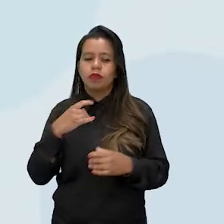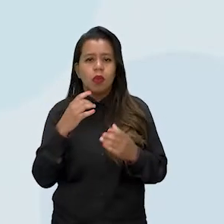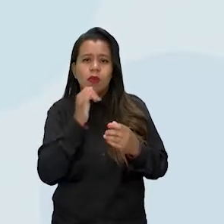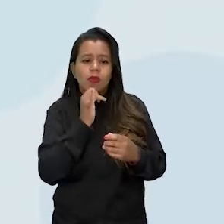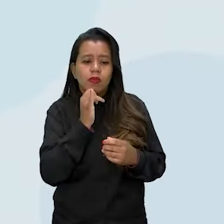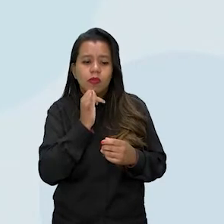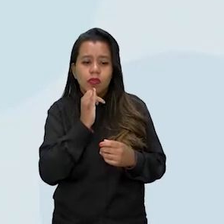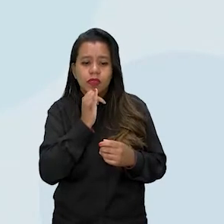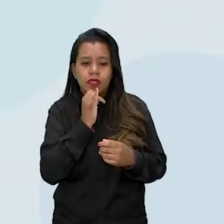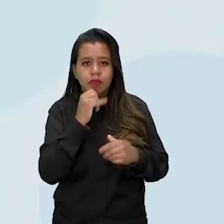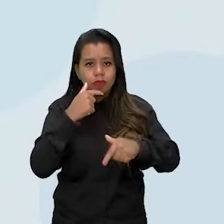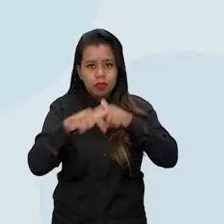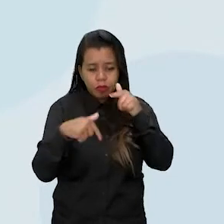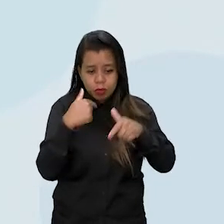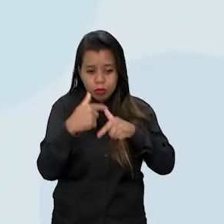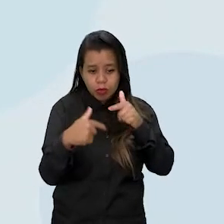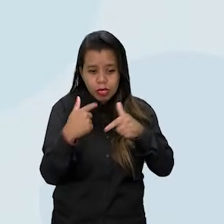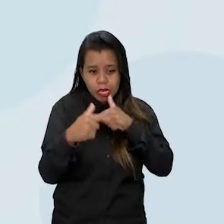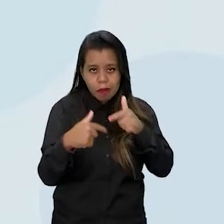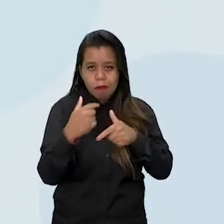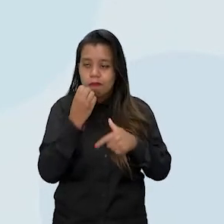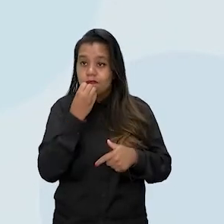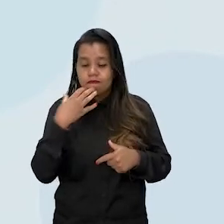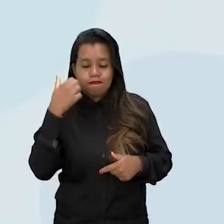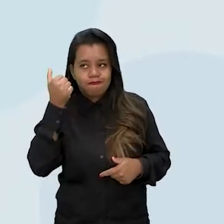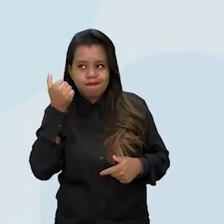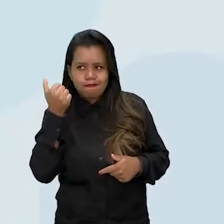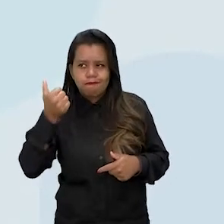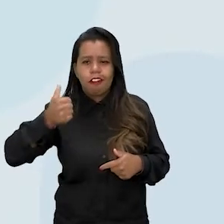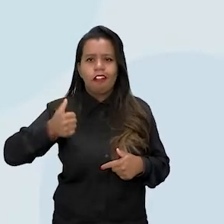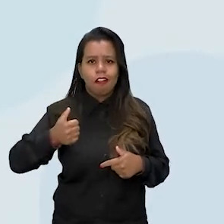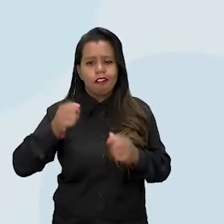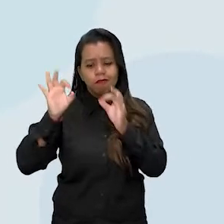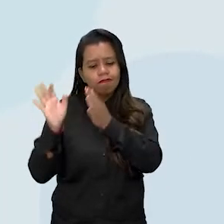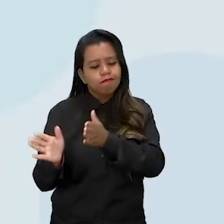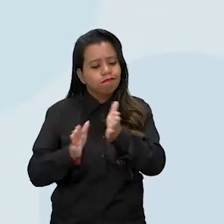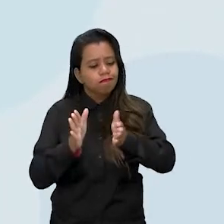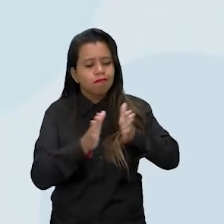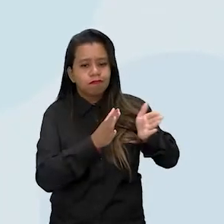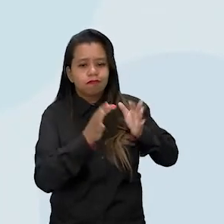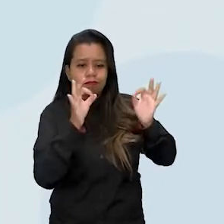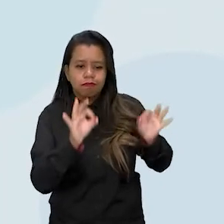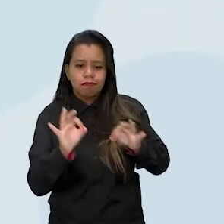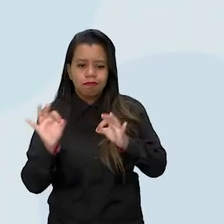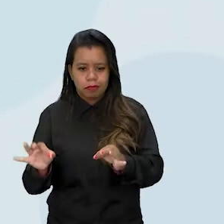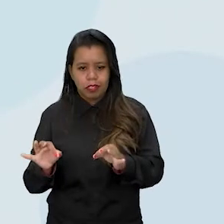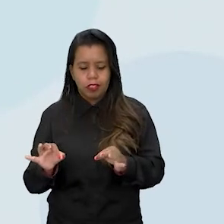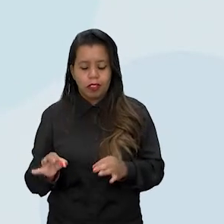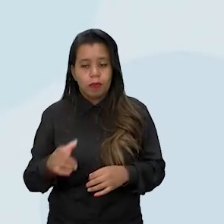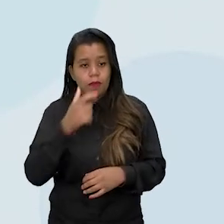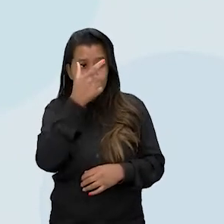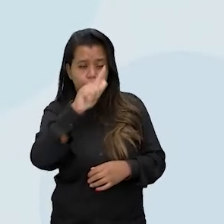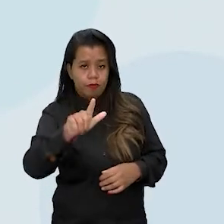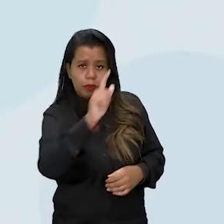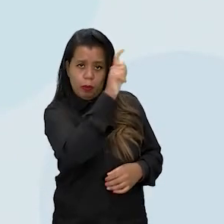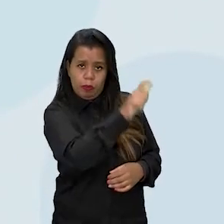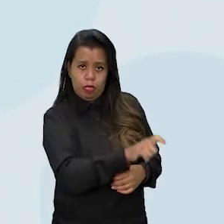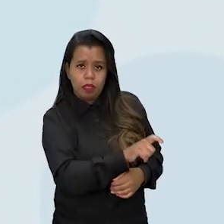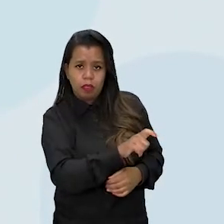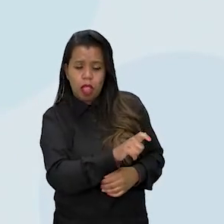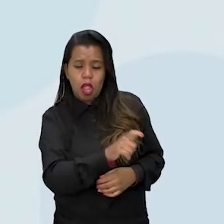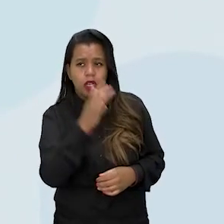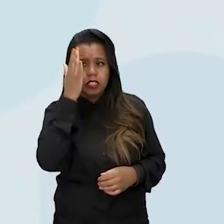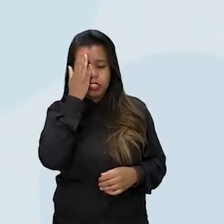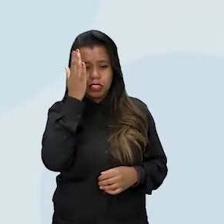com eficiência, que fez certo as coisas. Uma outra pessoa que sabe o local correto para cavar